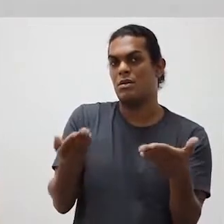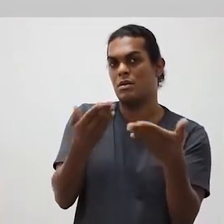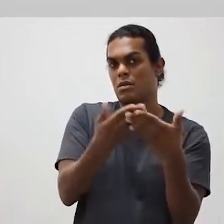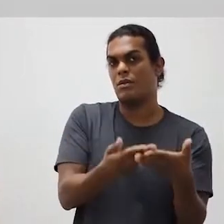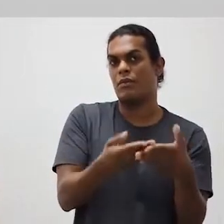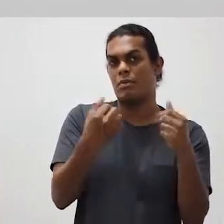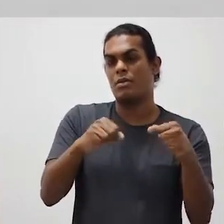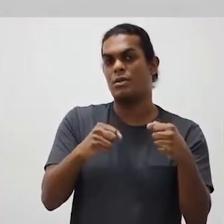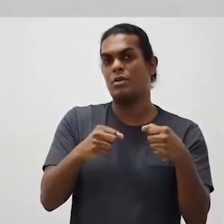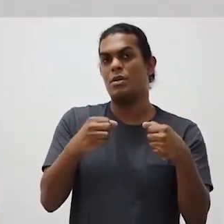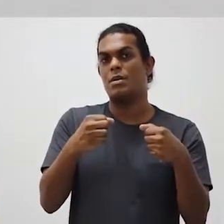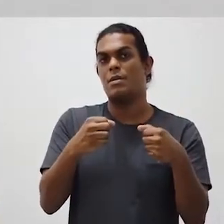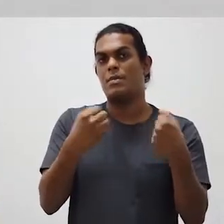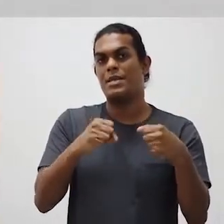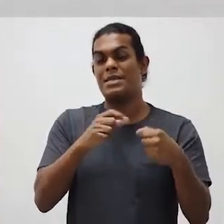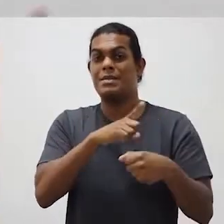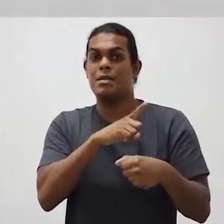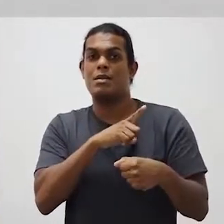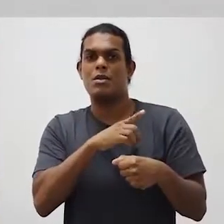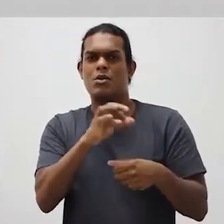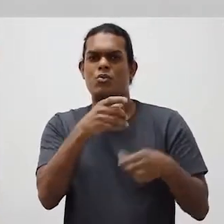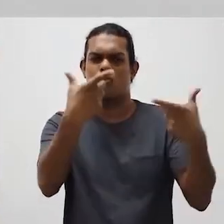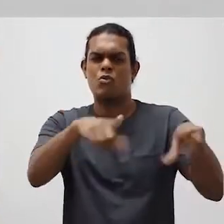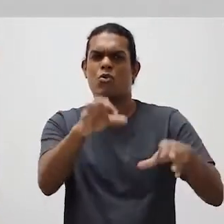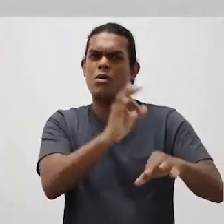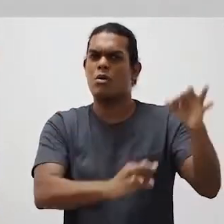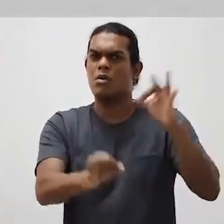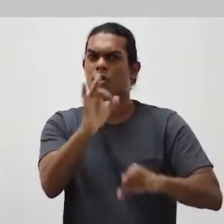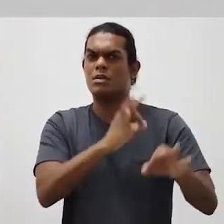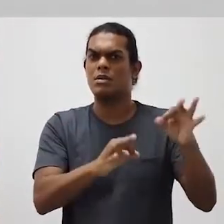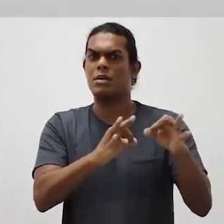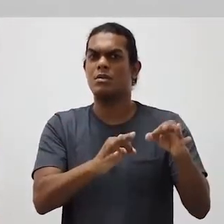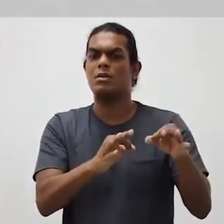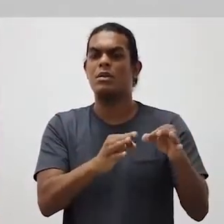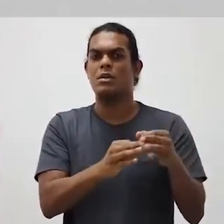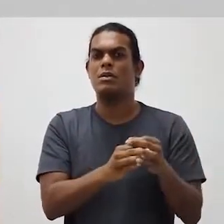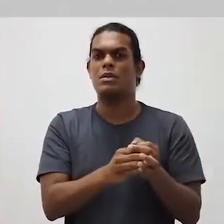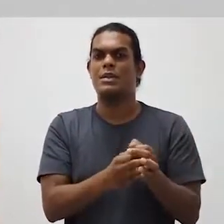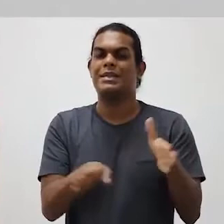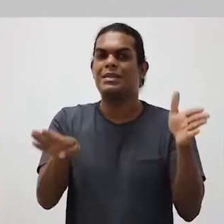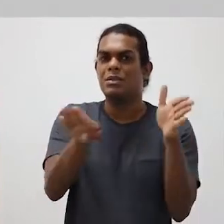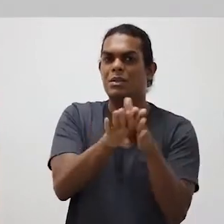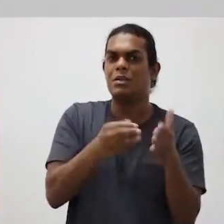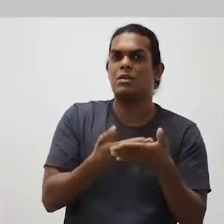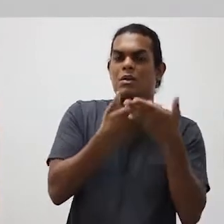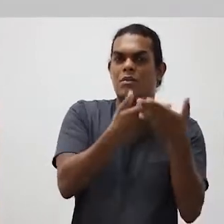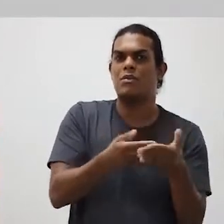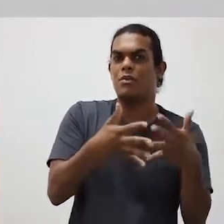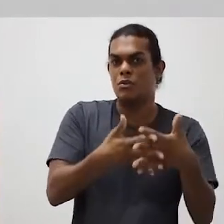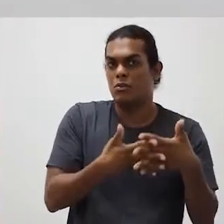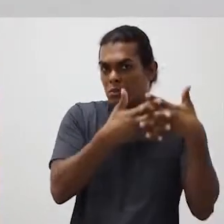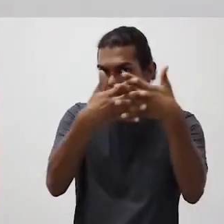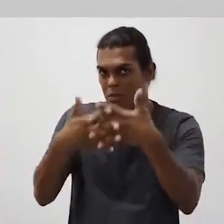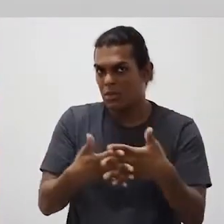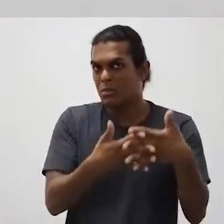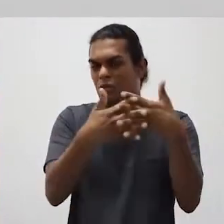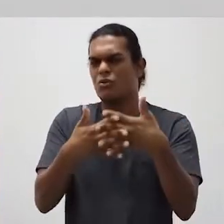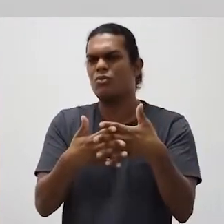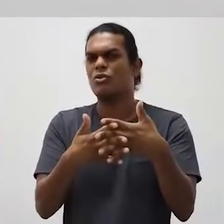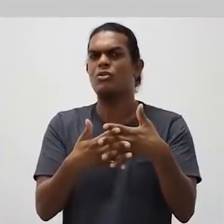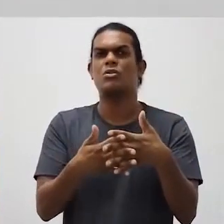acondicione o transporte rodoviário ou mesmo o transporte ferroviário. Então, no caso da soja, que é exportada, o Brasil também é um